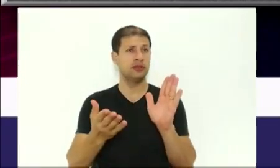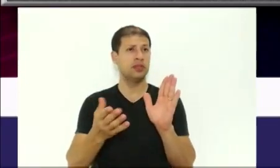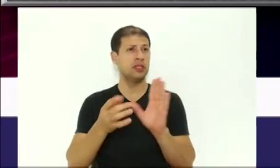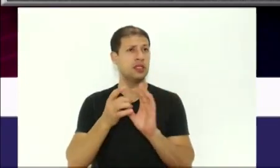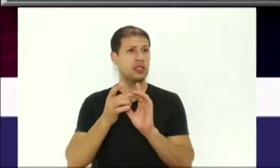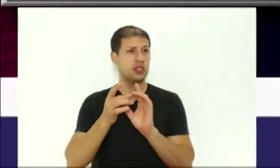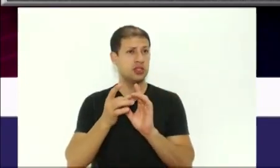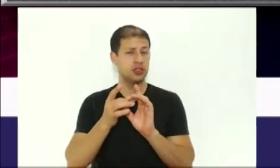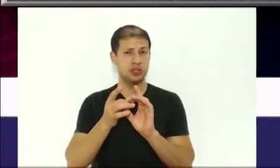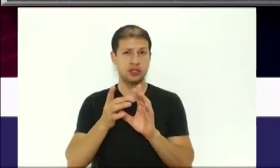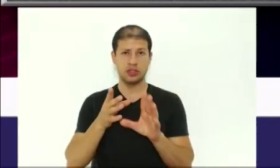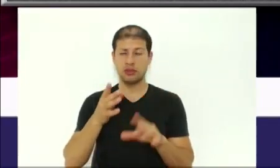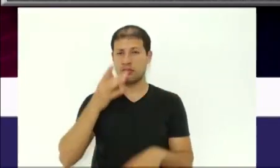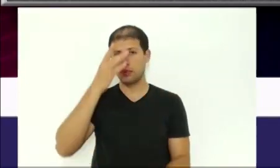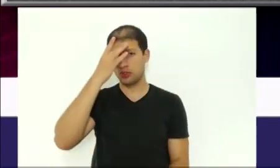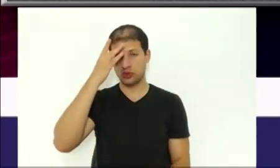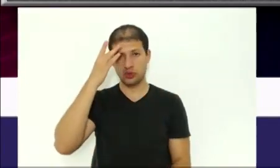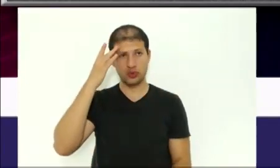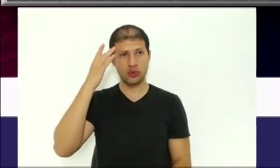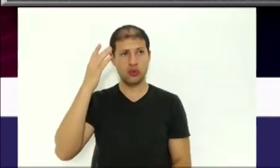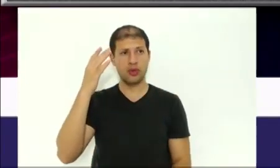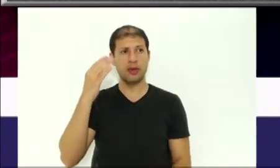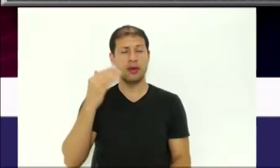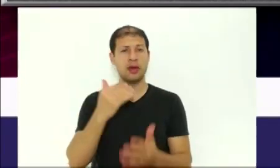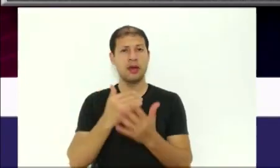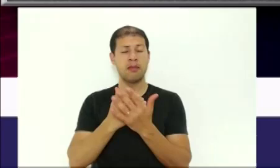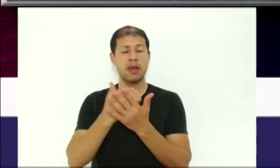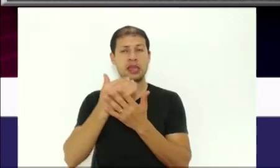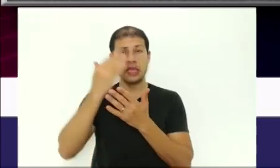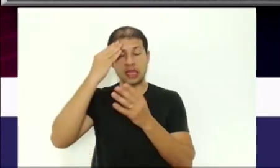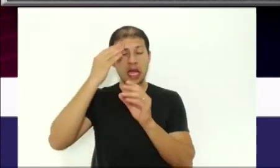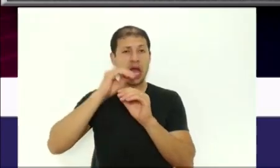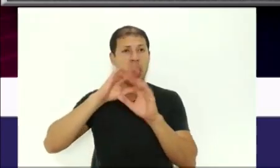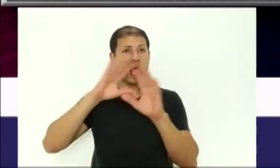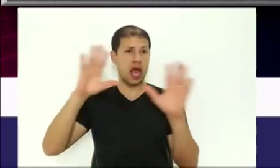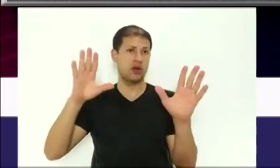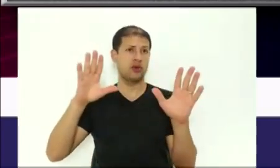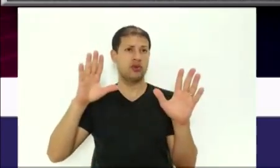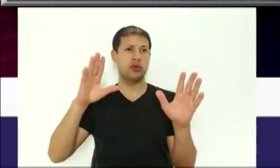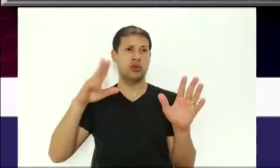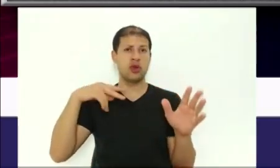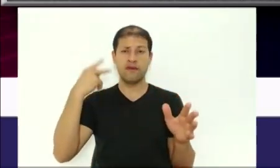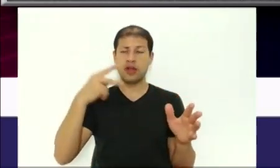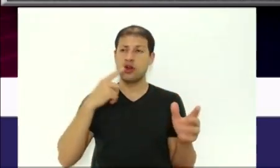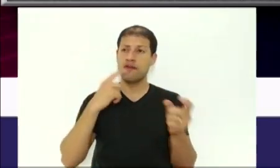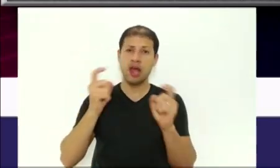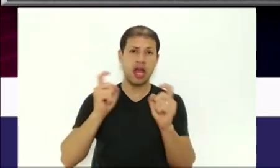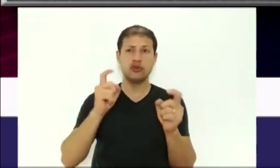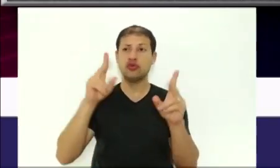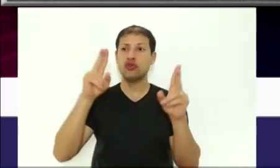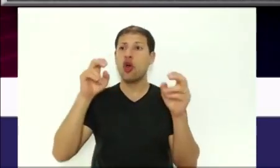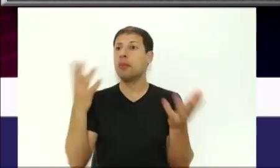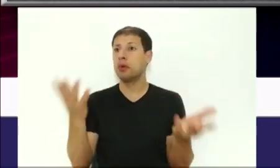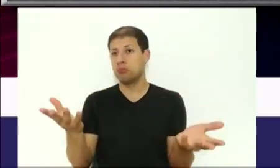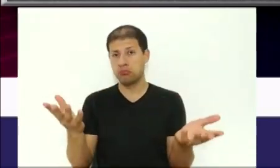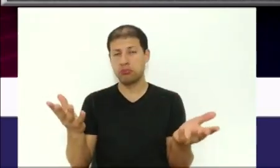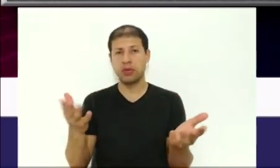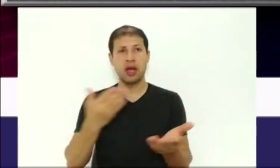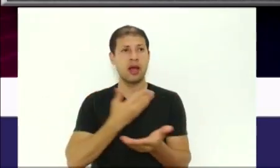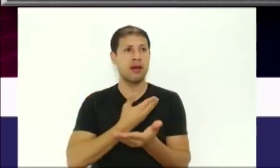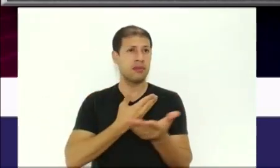pessoas um pouco mais entendidas do que os vereadores estão tratando. Eu já vi que os meus colegas vereadores